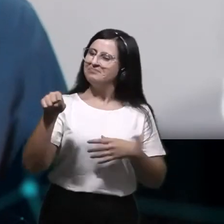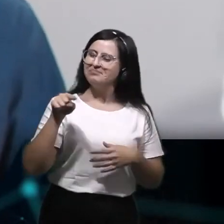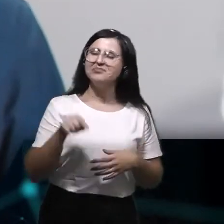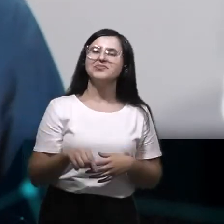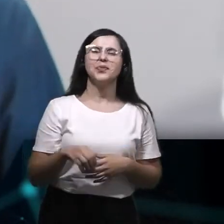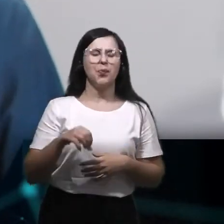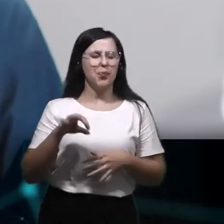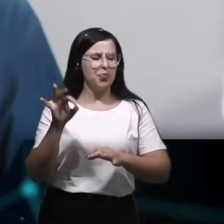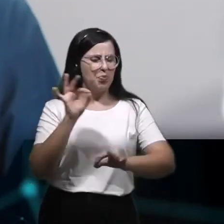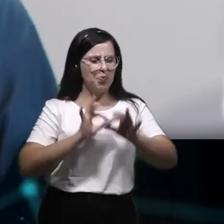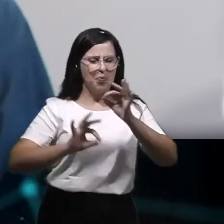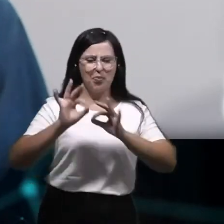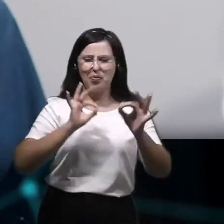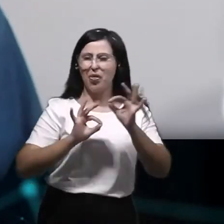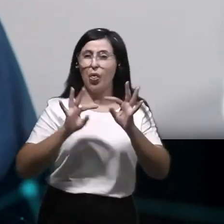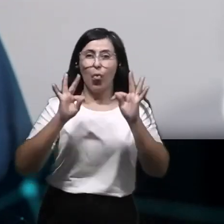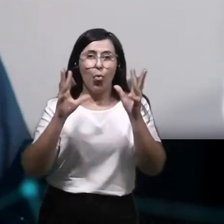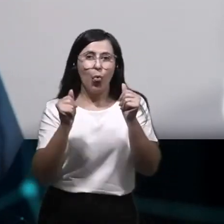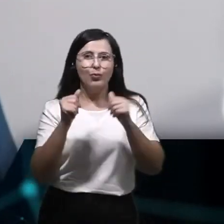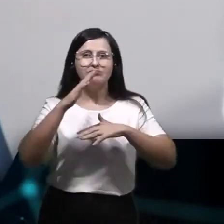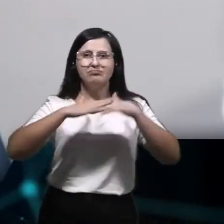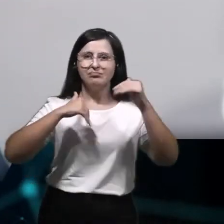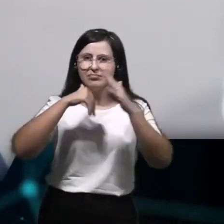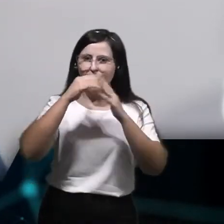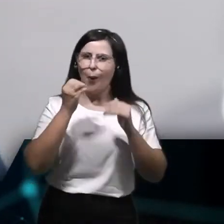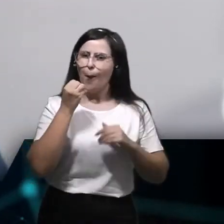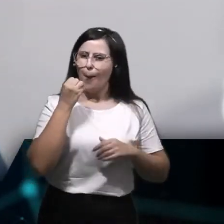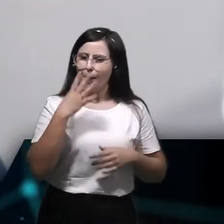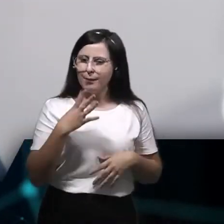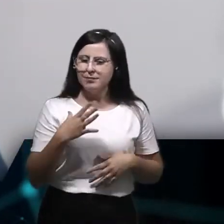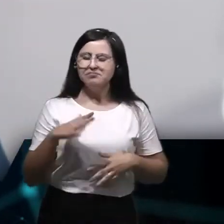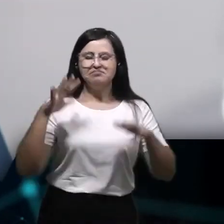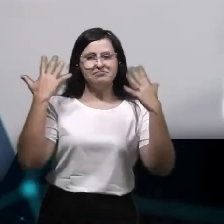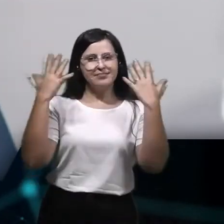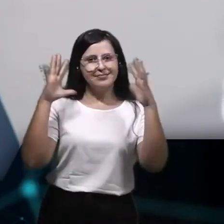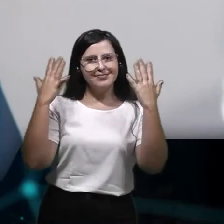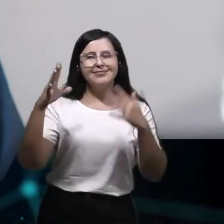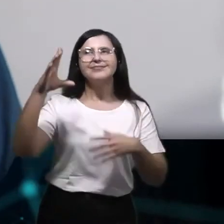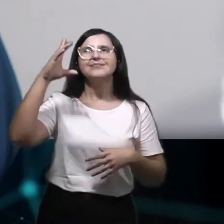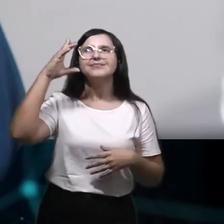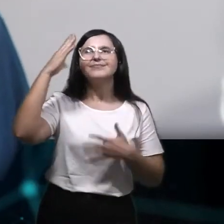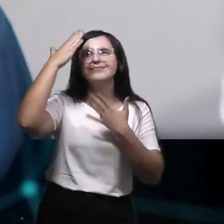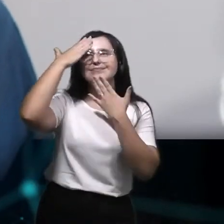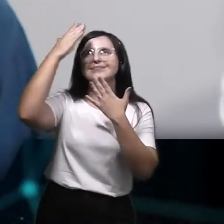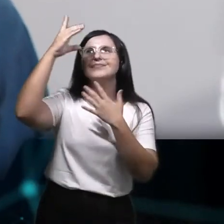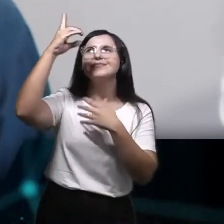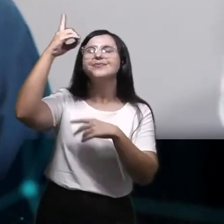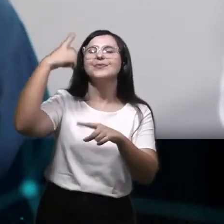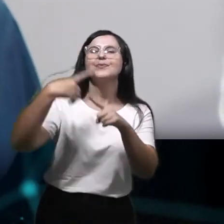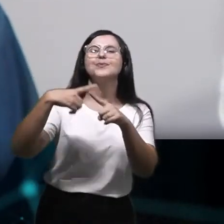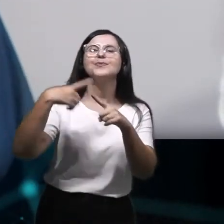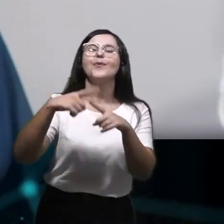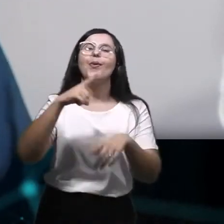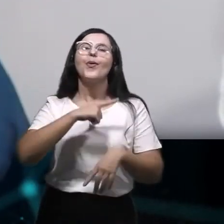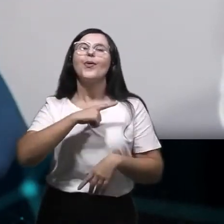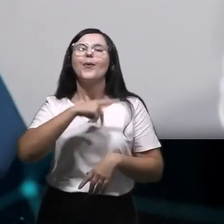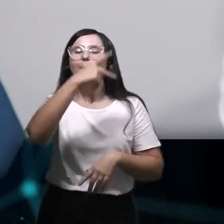do estúdio. Todos que estão aqui estão de parabéns pelo trabalho de vocês. Agradecer a Deus por ter colocado